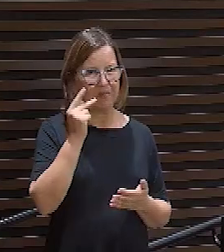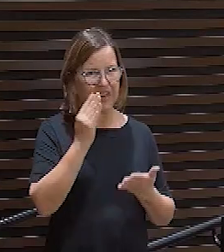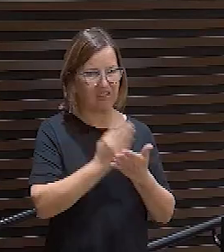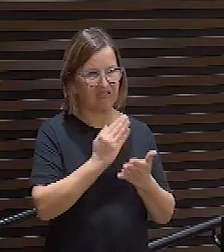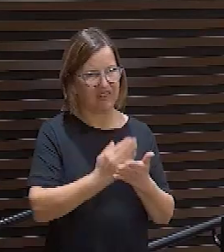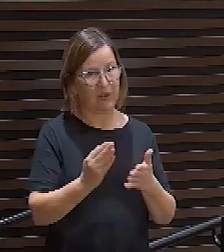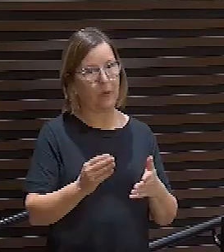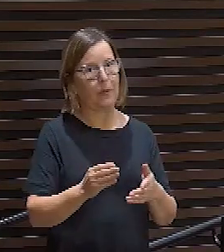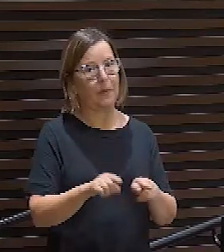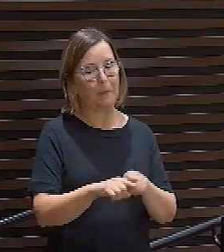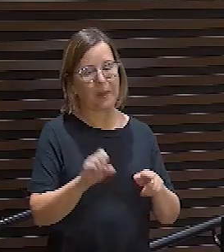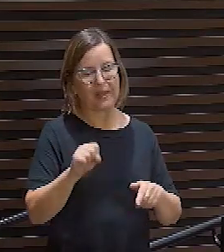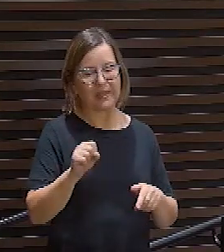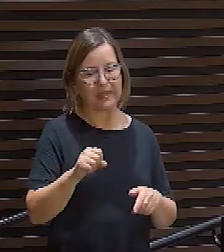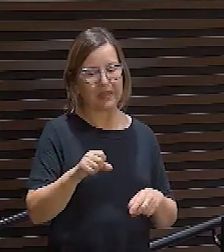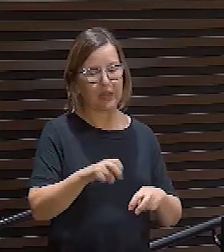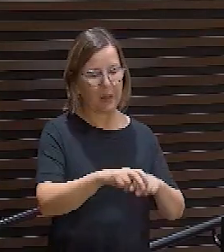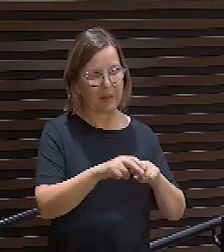Agora,